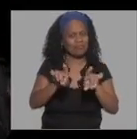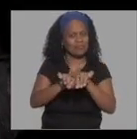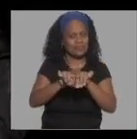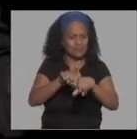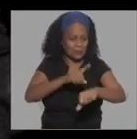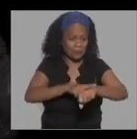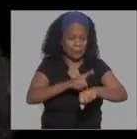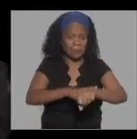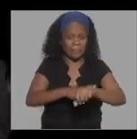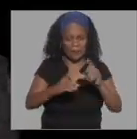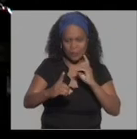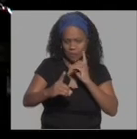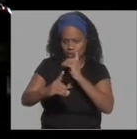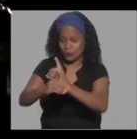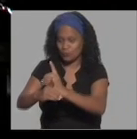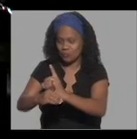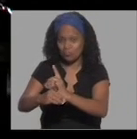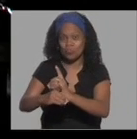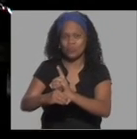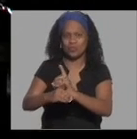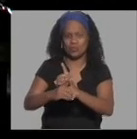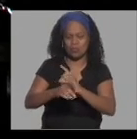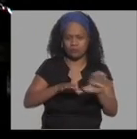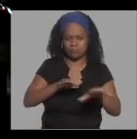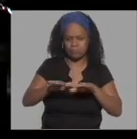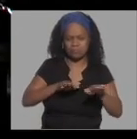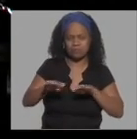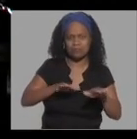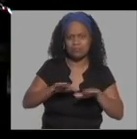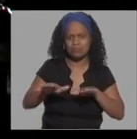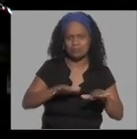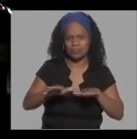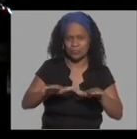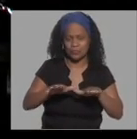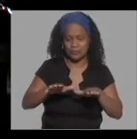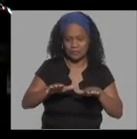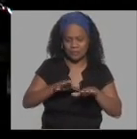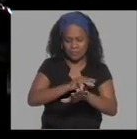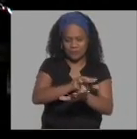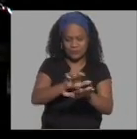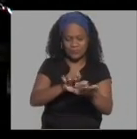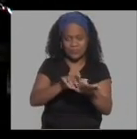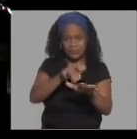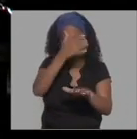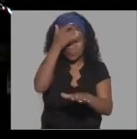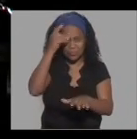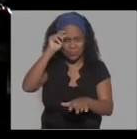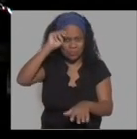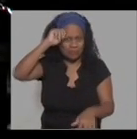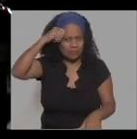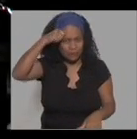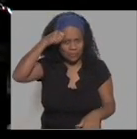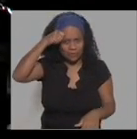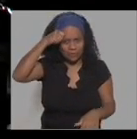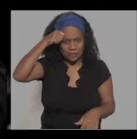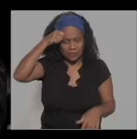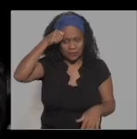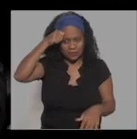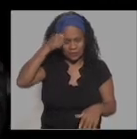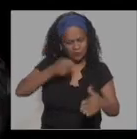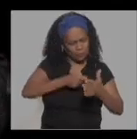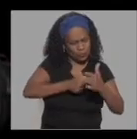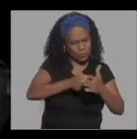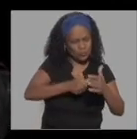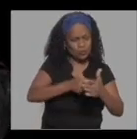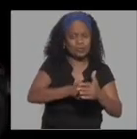nesse momento a gente encontra um movimento né de negros brasileiros se revoltando